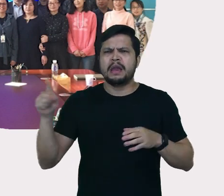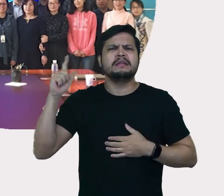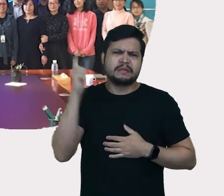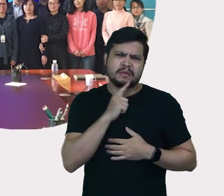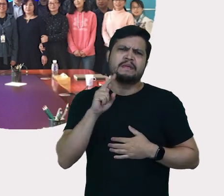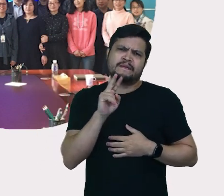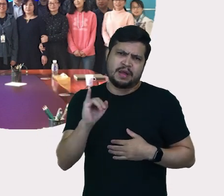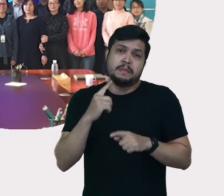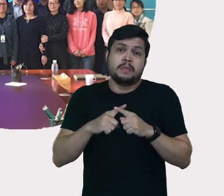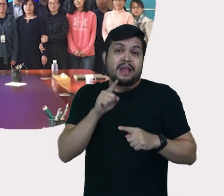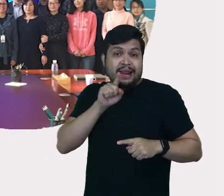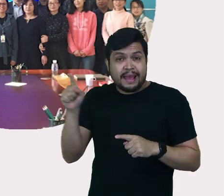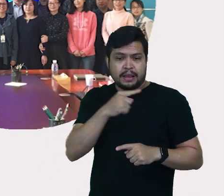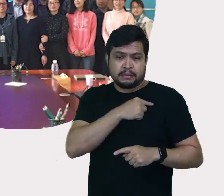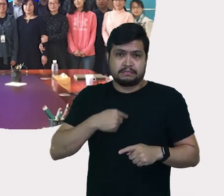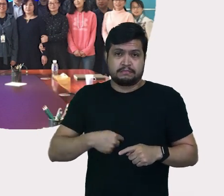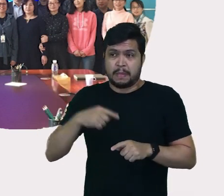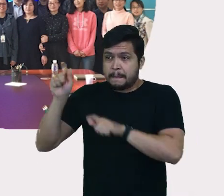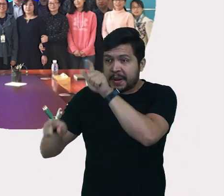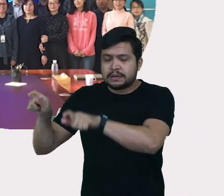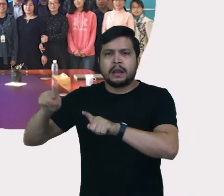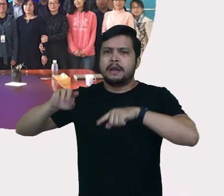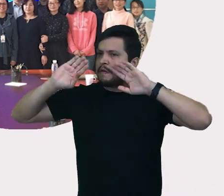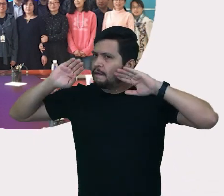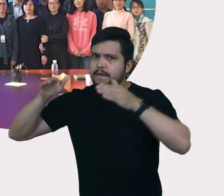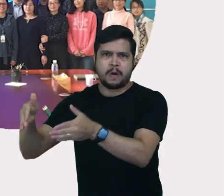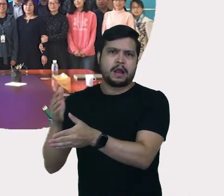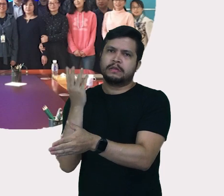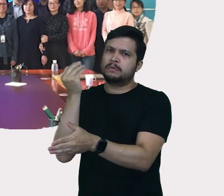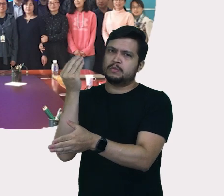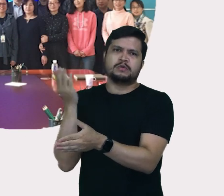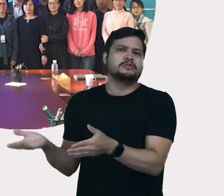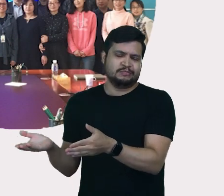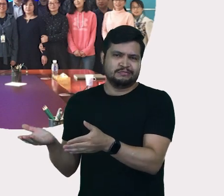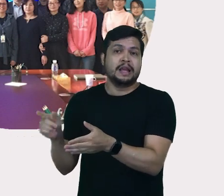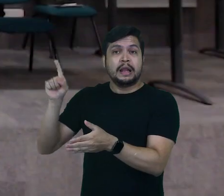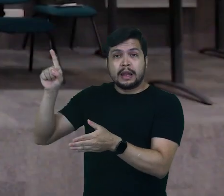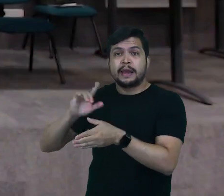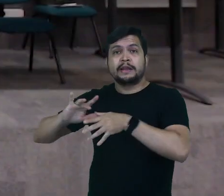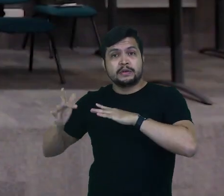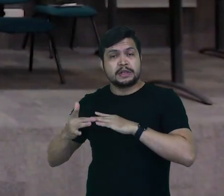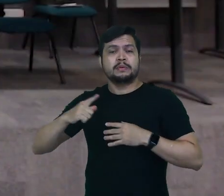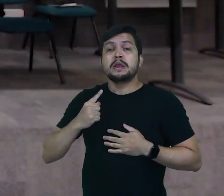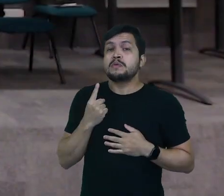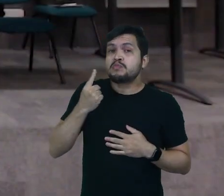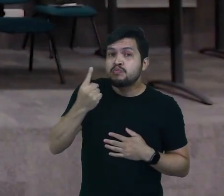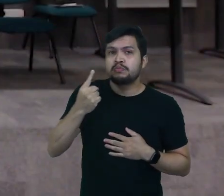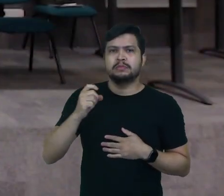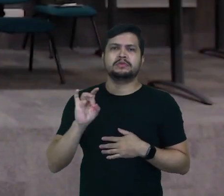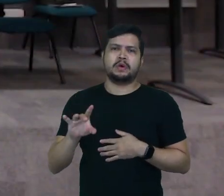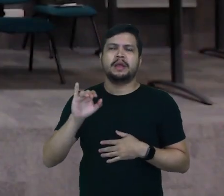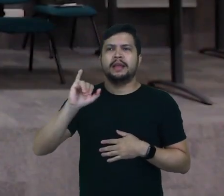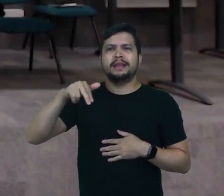vão ficar. Sabe por que eles vão ficar? Porque eles são muito focados. A gente está muito disperso, a rede social lá, eles só tem